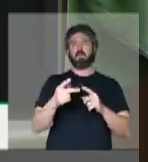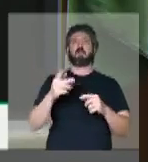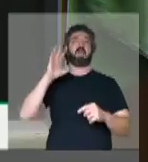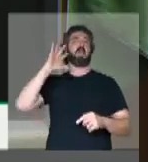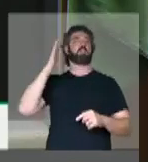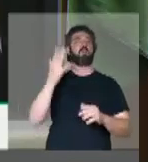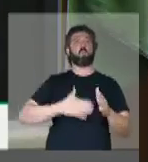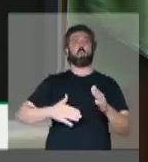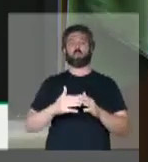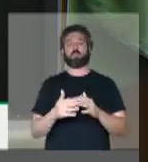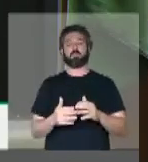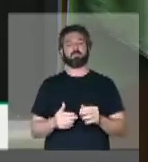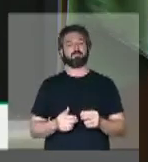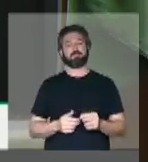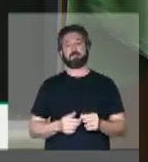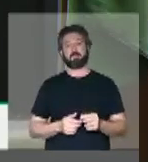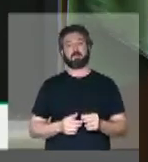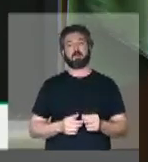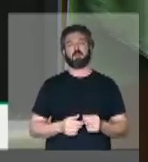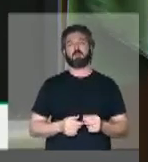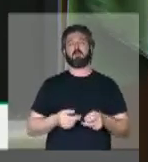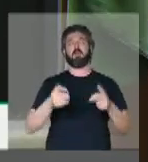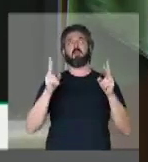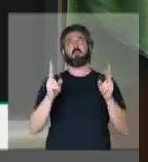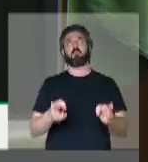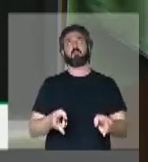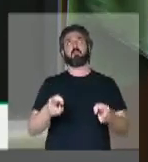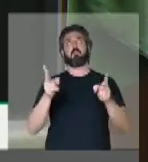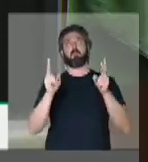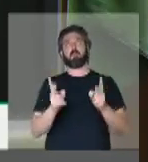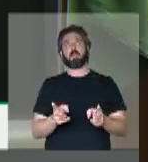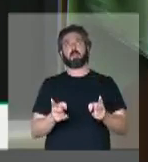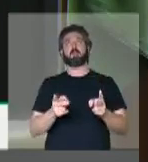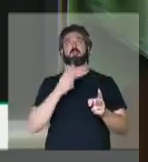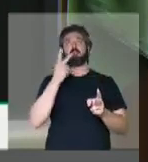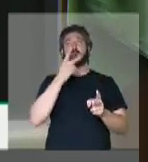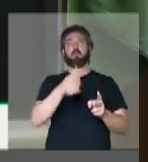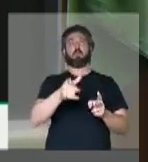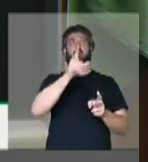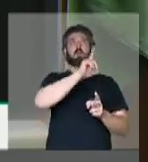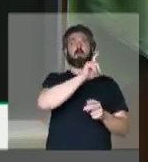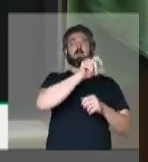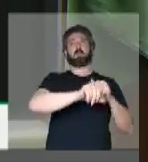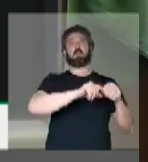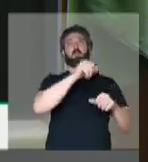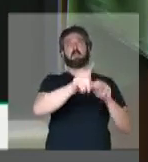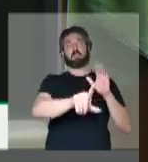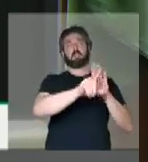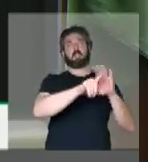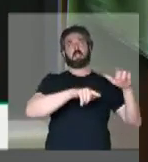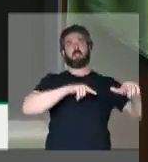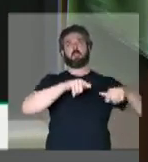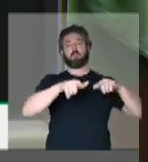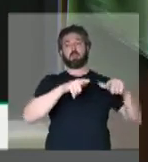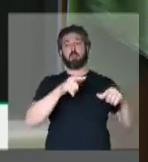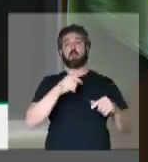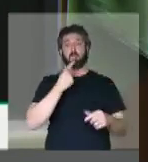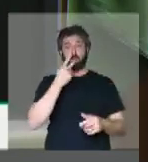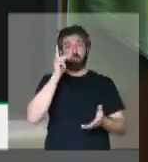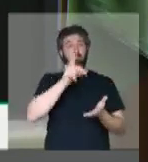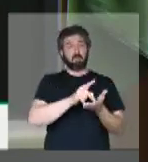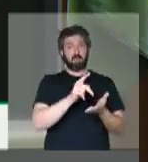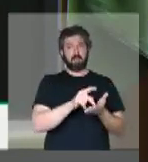grande solução, é no mesmo tom das mudanças que foram feitas na reforma trabalhista, que eu também